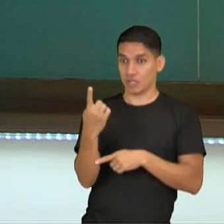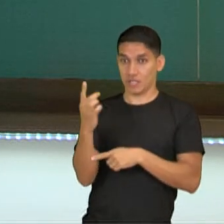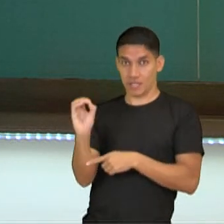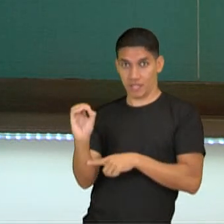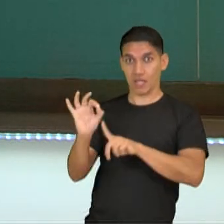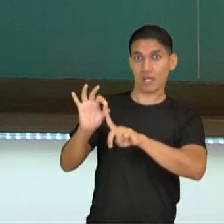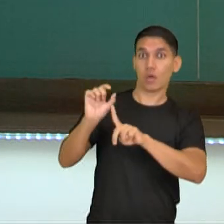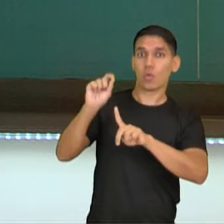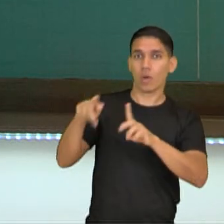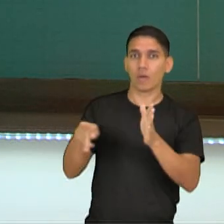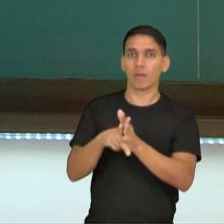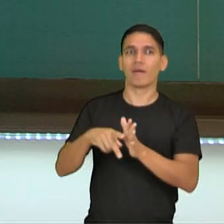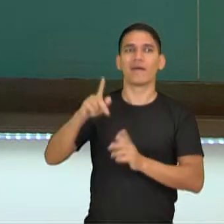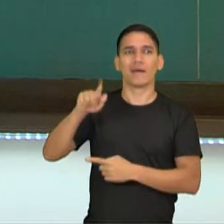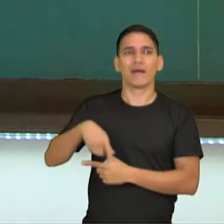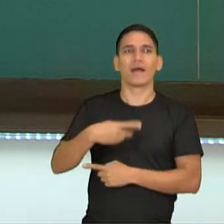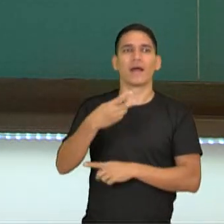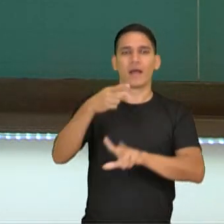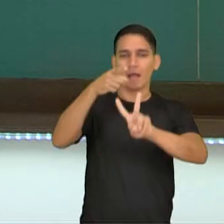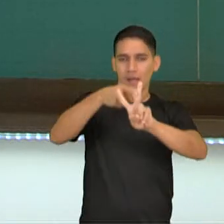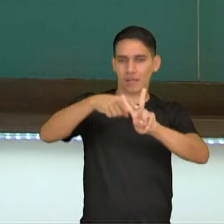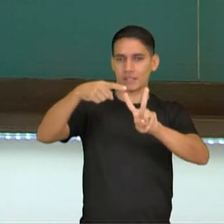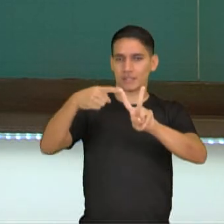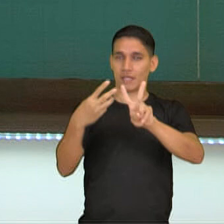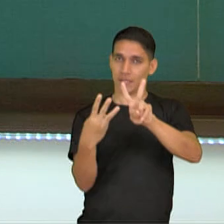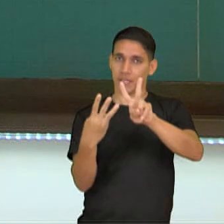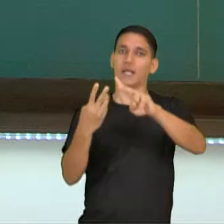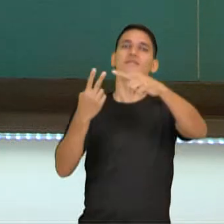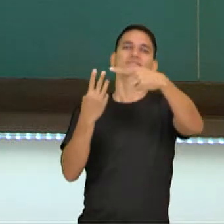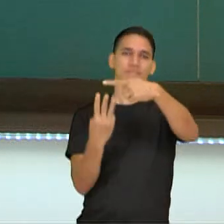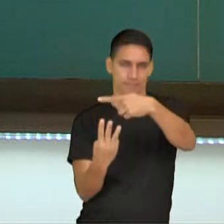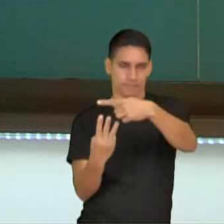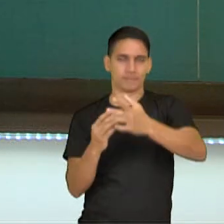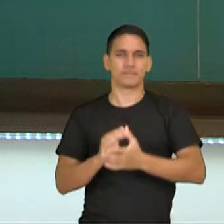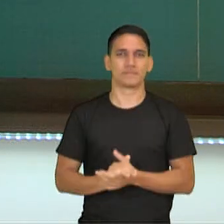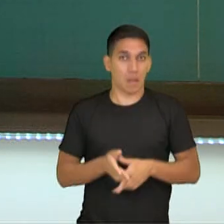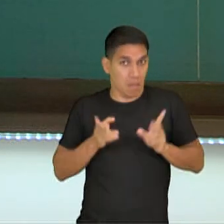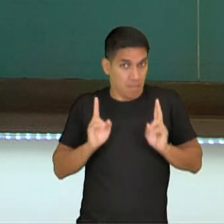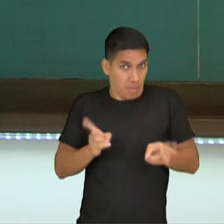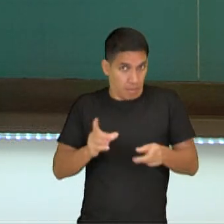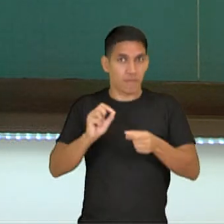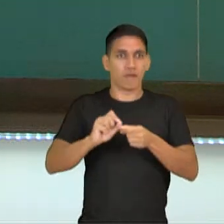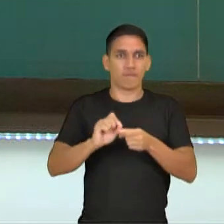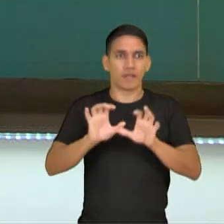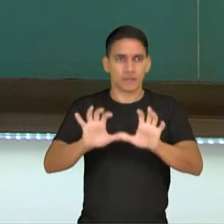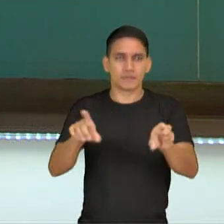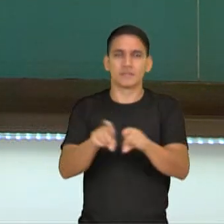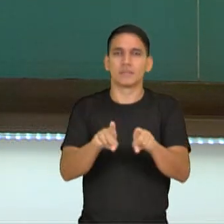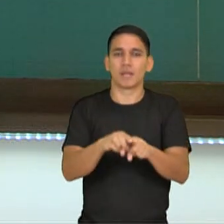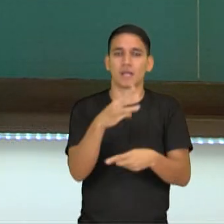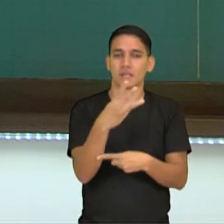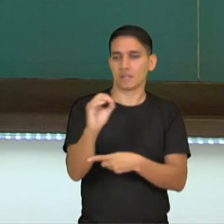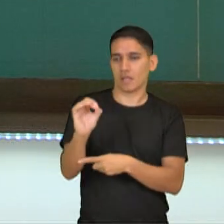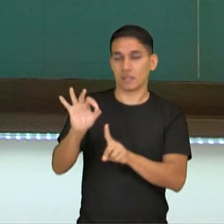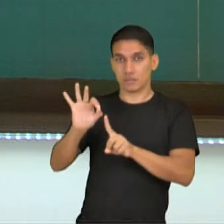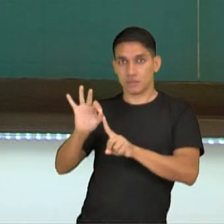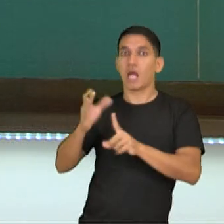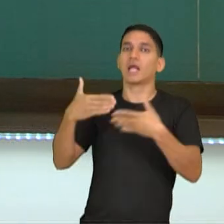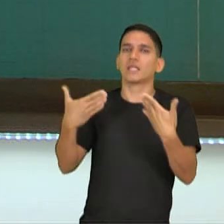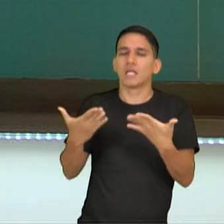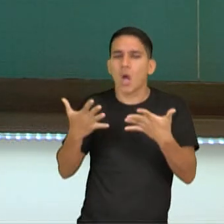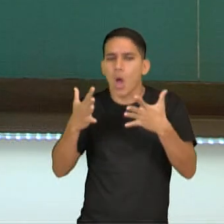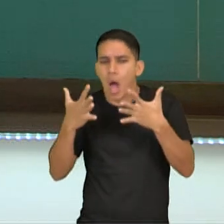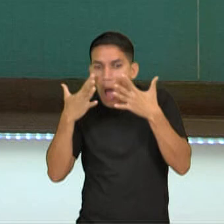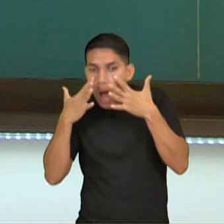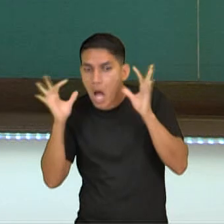aí o raiz de 3 sobre 3. Faço a mesma coisa para o ângulo de 300 graus. Então, com bastante cuidado,